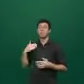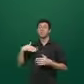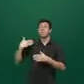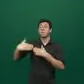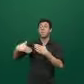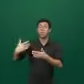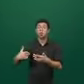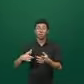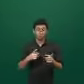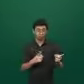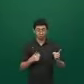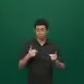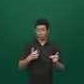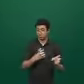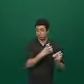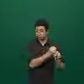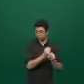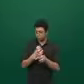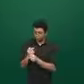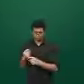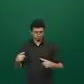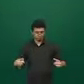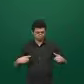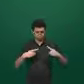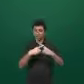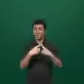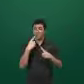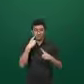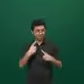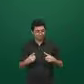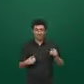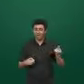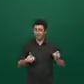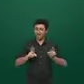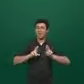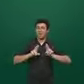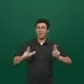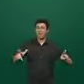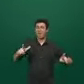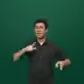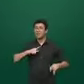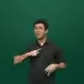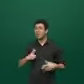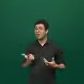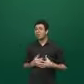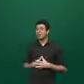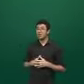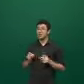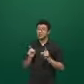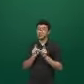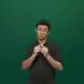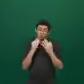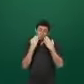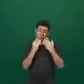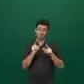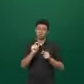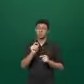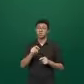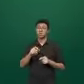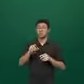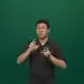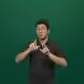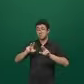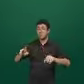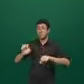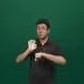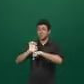disparada muito grande. E, obviamente, isso se reflete também na boa responsabilização que os nossos estados estão tendo